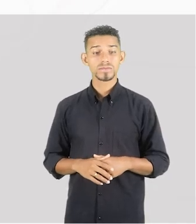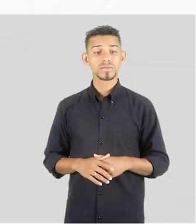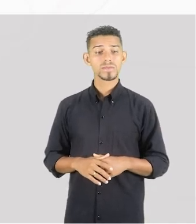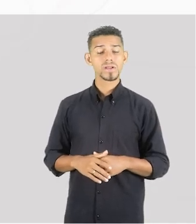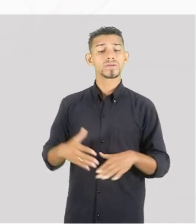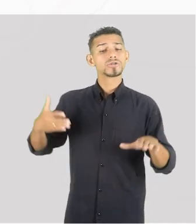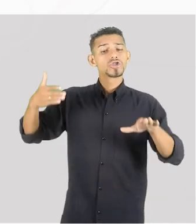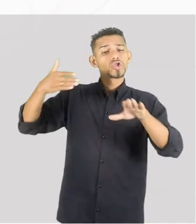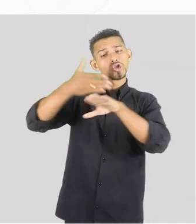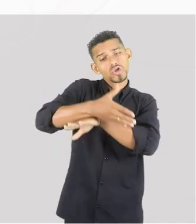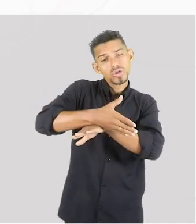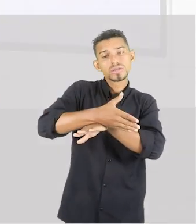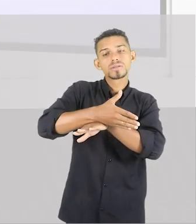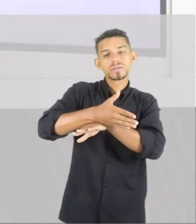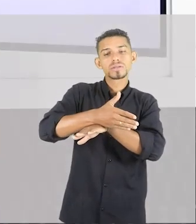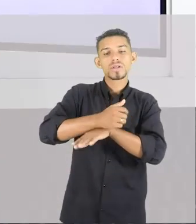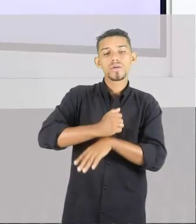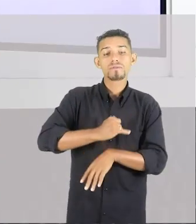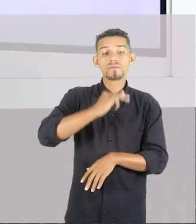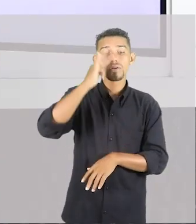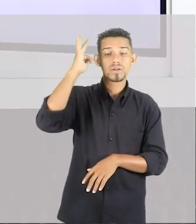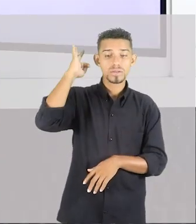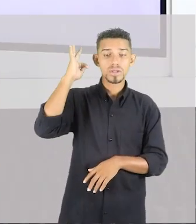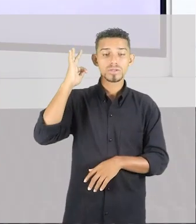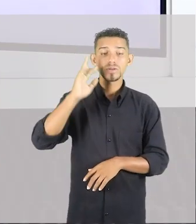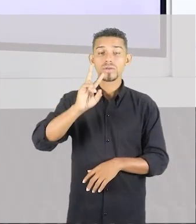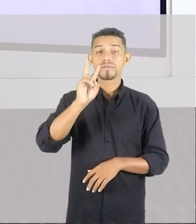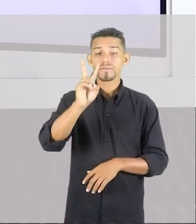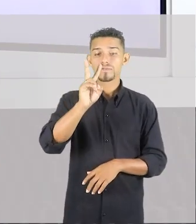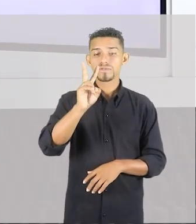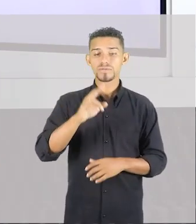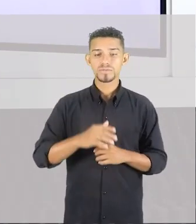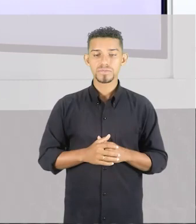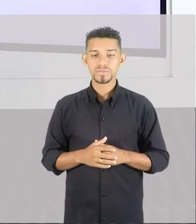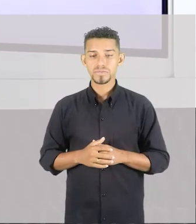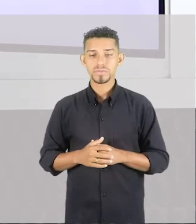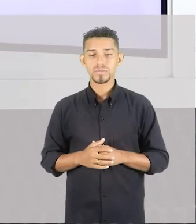Adentra uma região do campo magnético com velocidade dela,